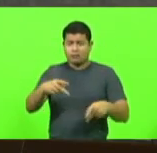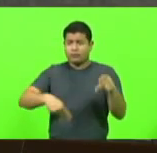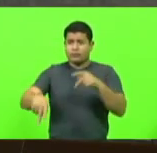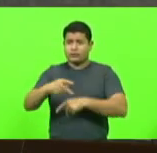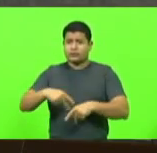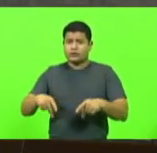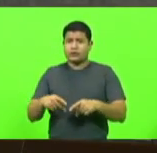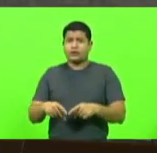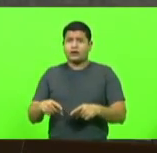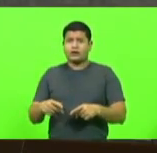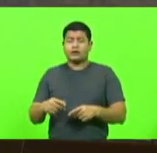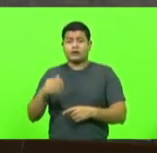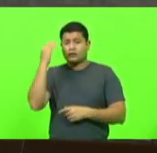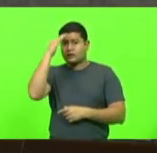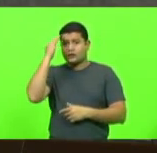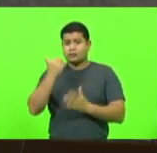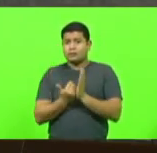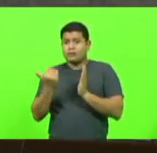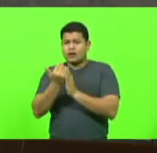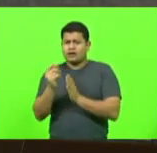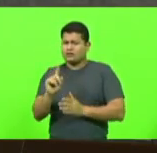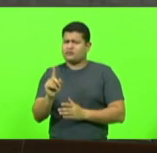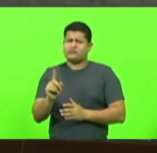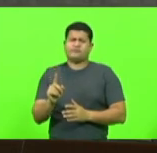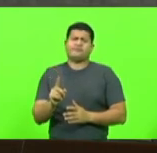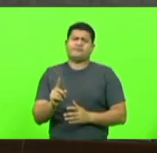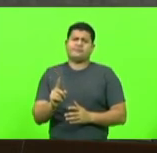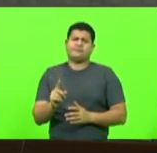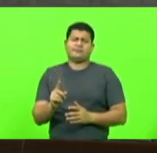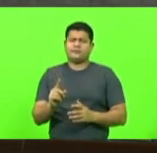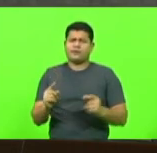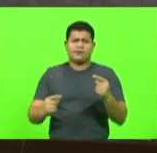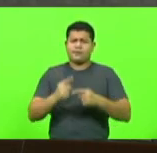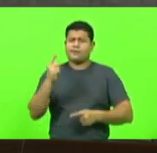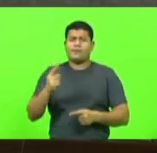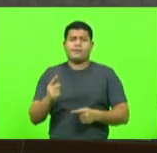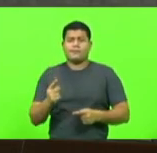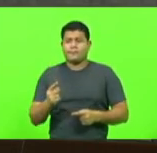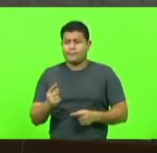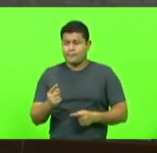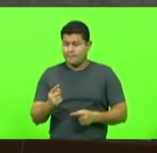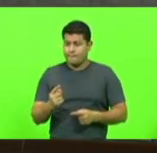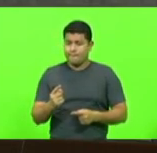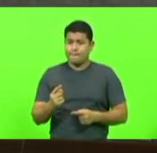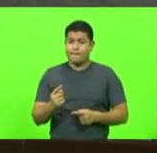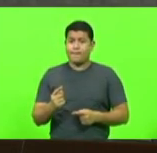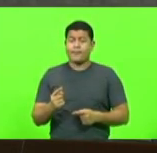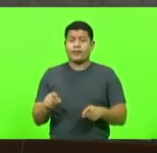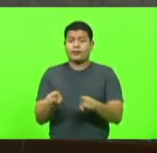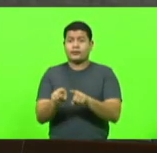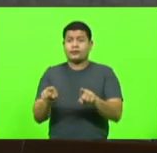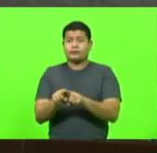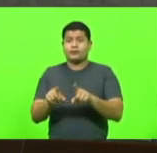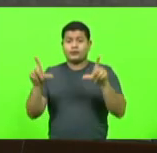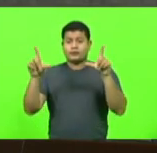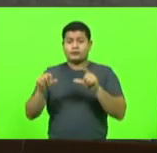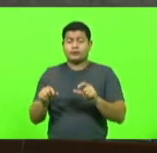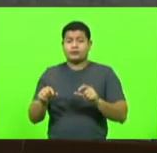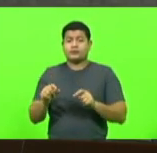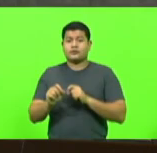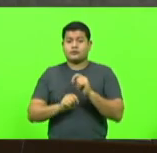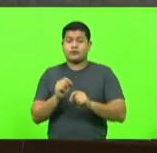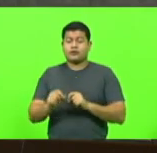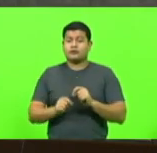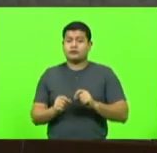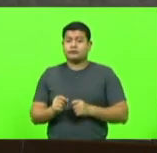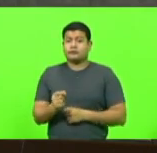mais esclarecida? Não, não é só isso. A diminuição do poder aquisitivo da